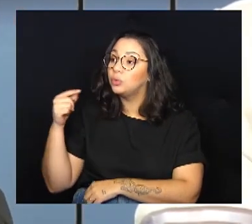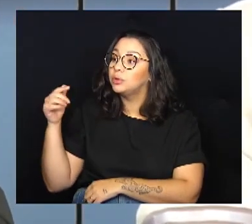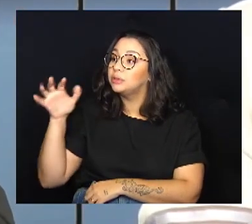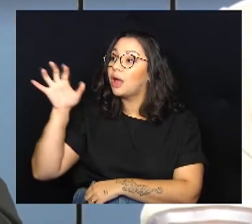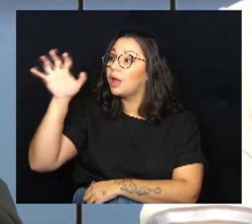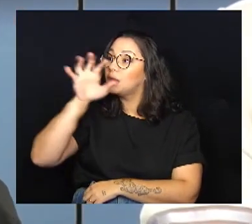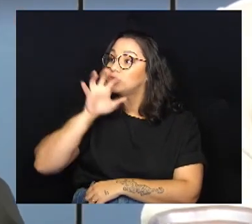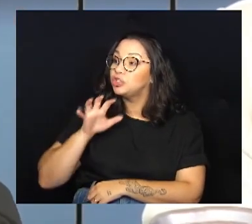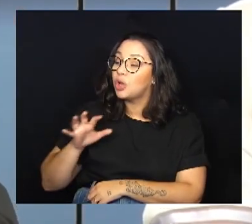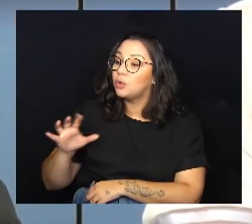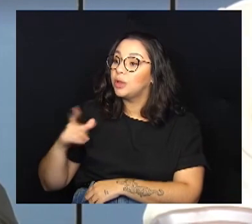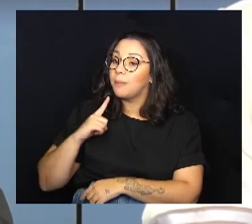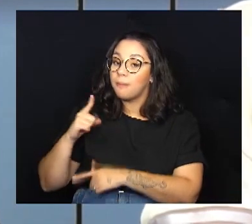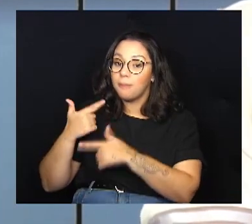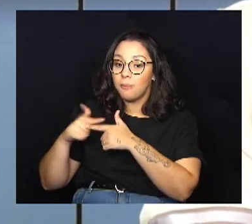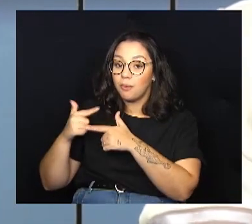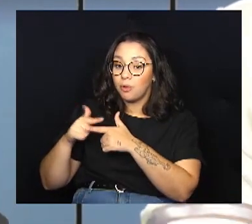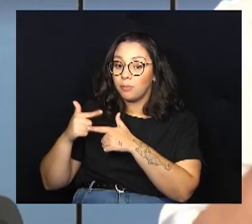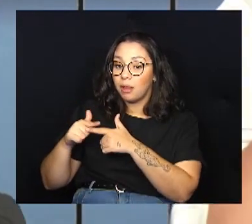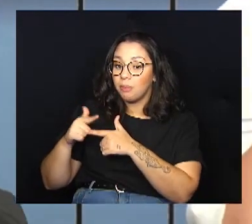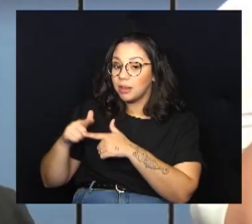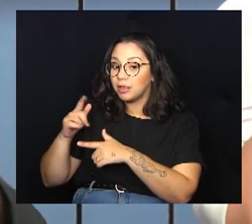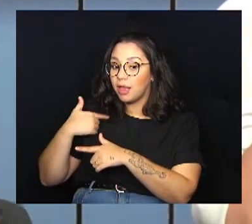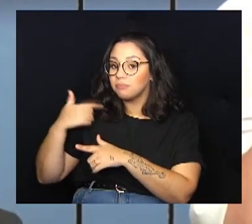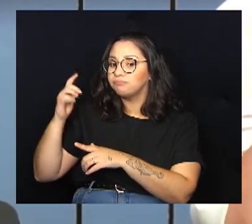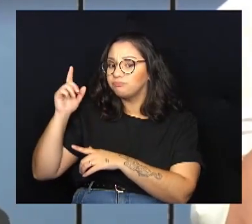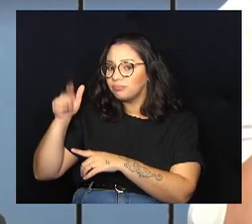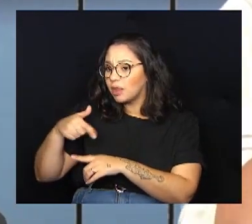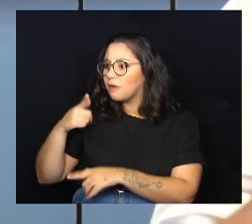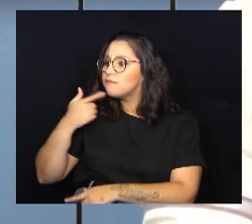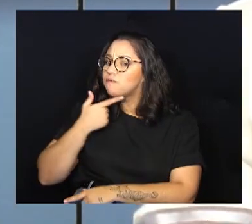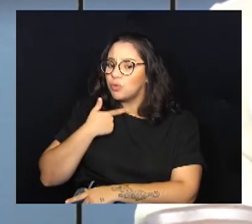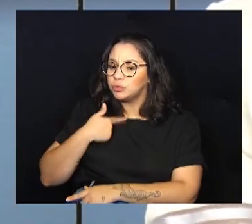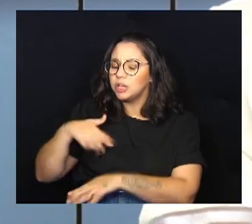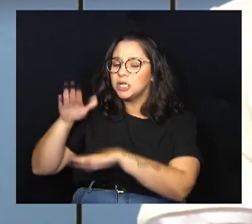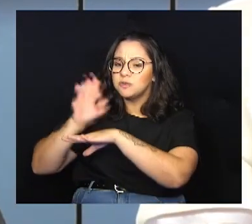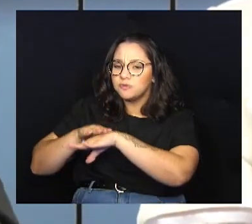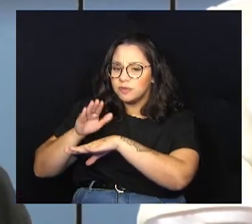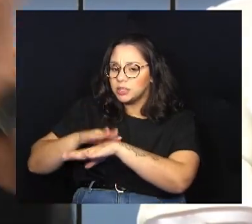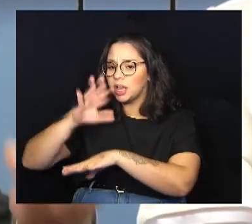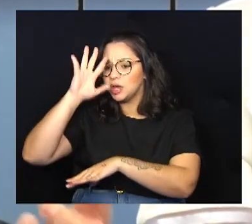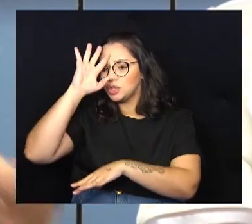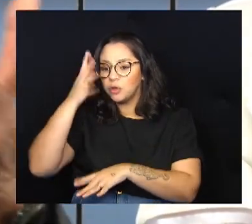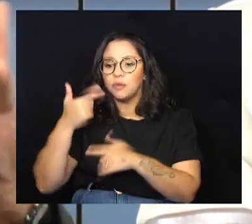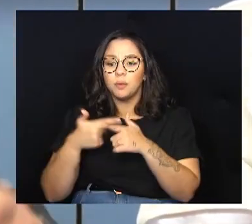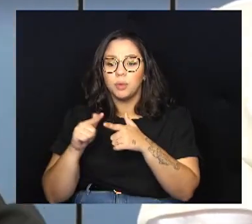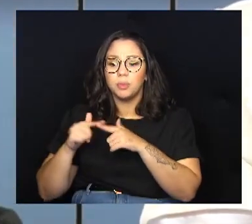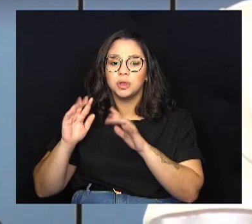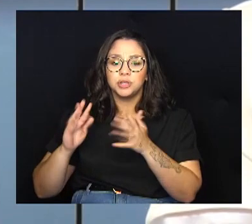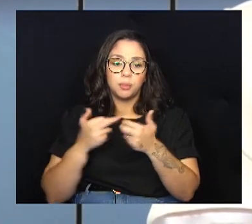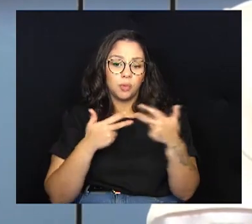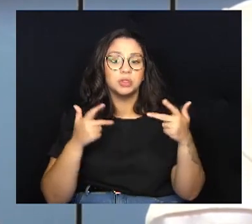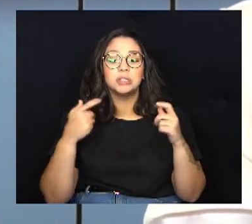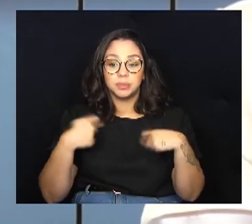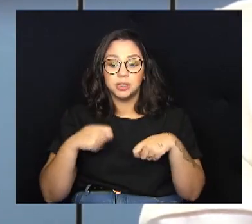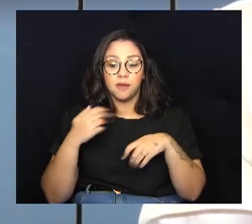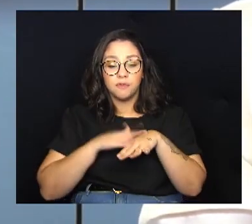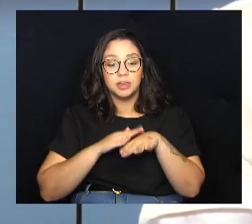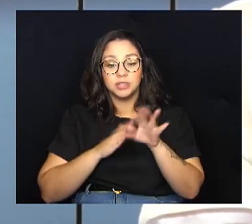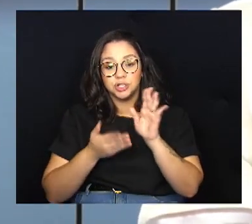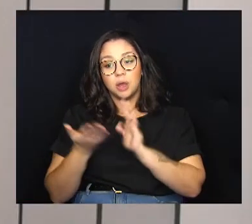importante, uma abordagem não inviabiliza a outra. O investimento na RAPS, na Rede de Atenção Psicossocial, tem